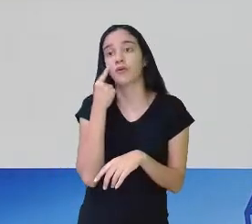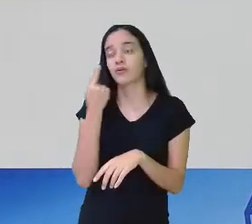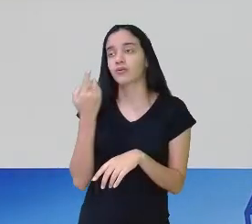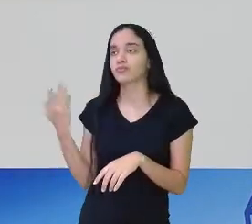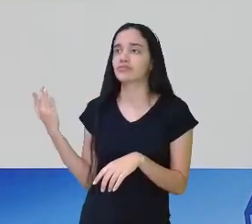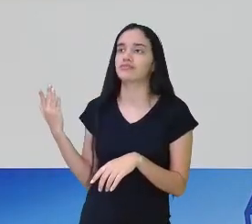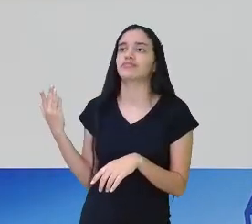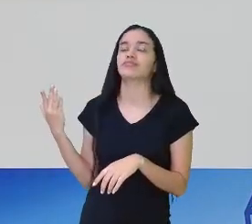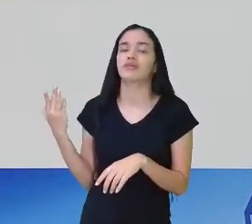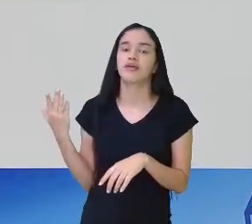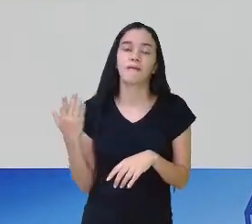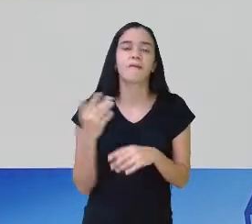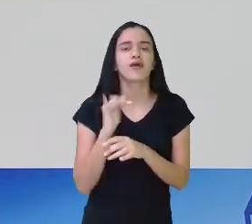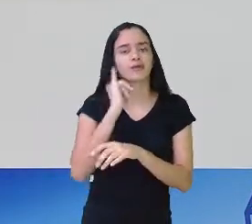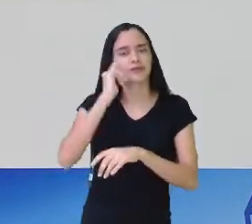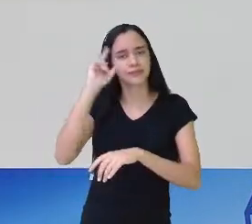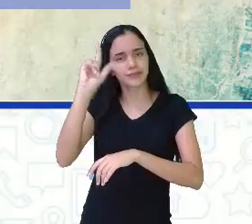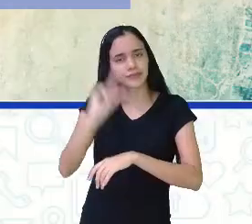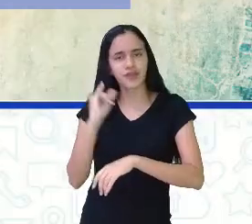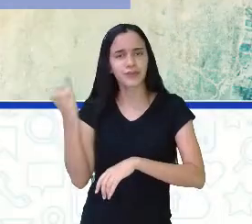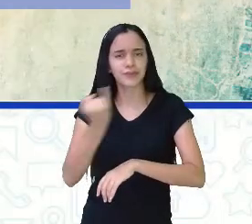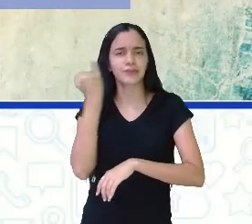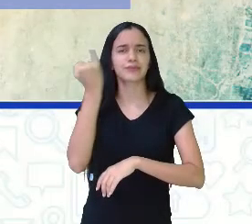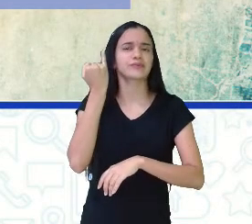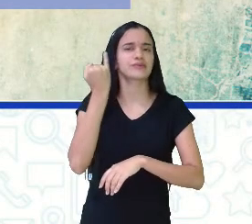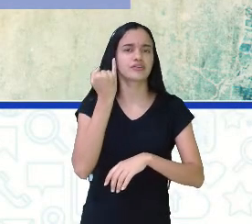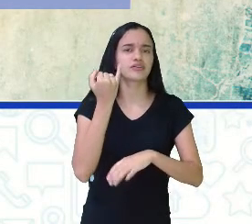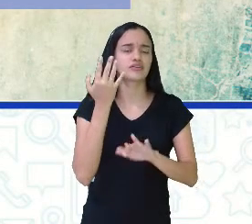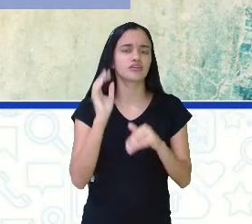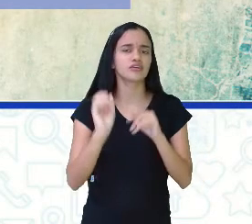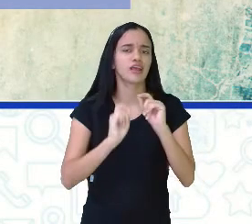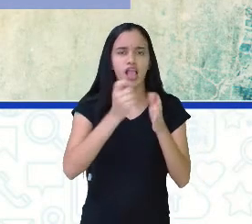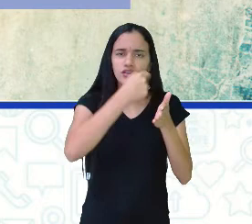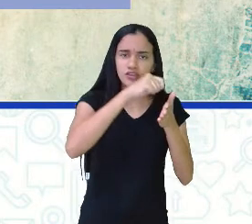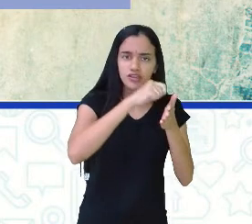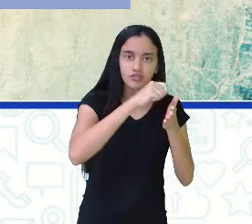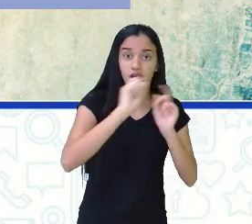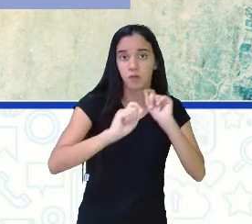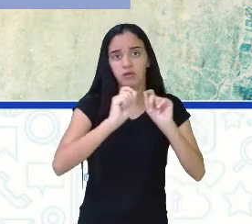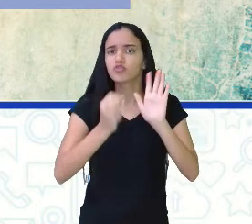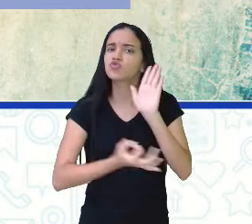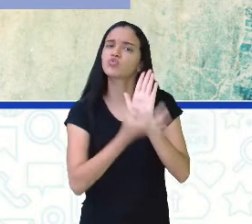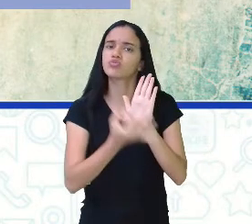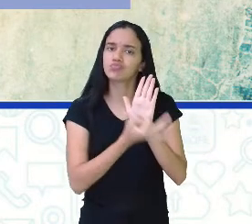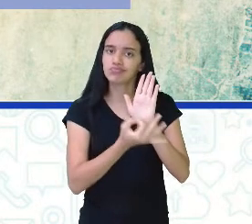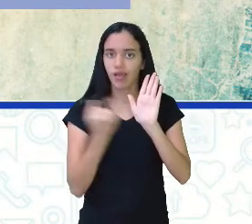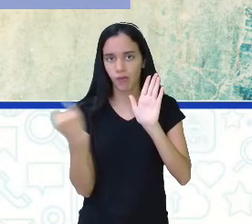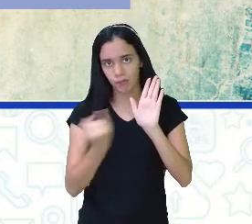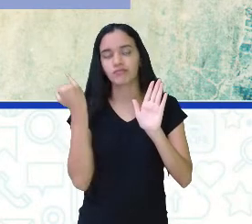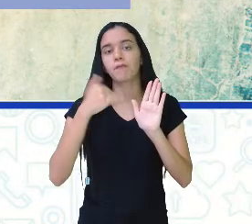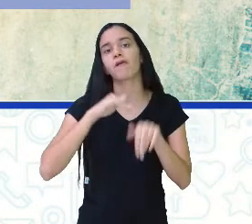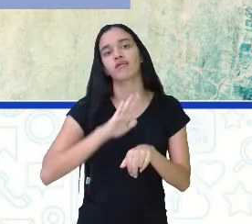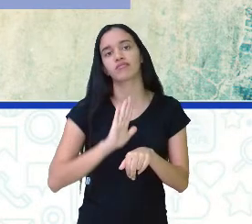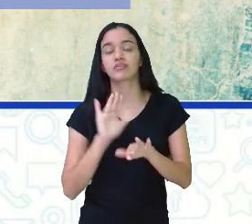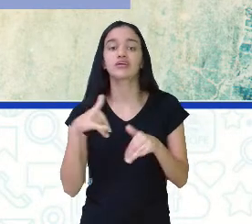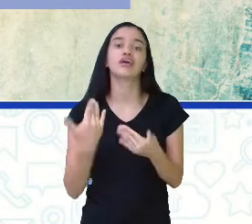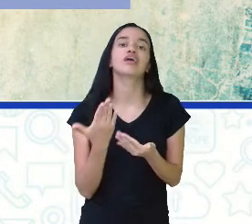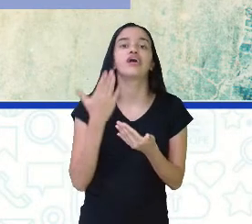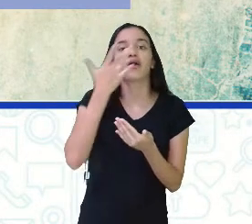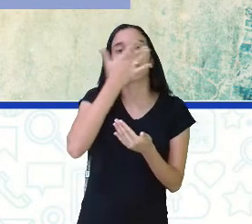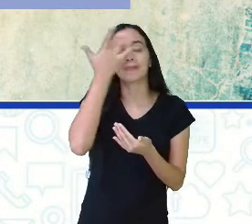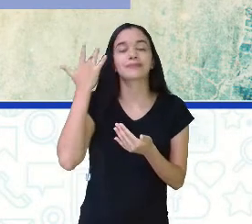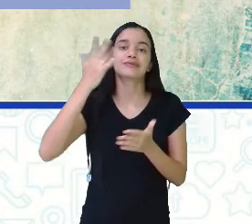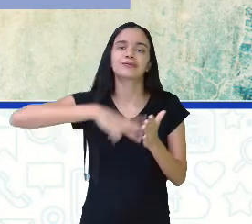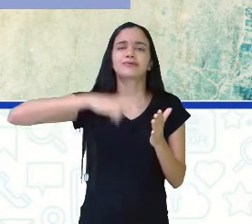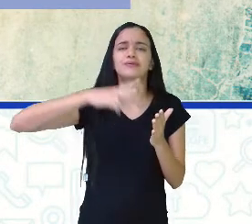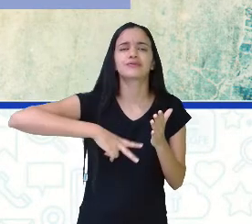No mini-conto, muito mais importante que escrever é sugerir, deixando ao leitor a tarefa de entender. Isso aqui a gente